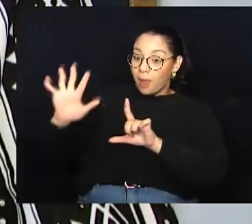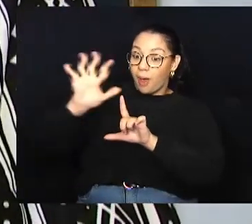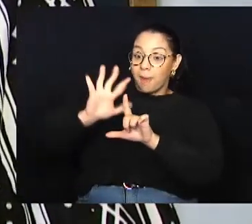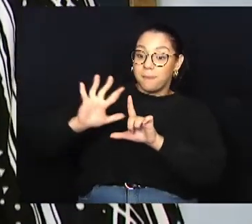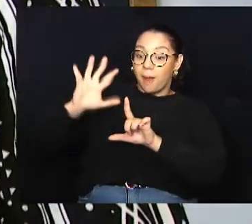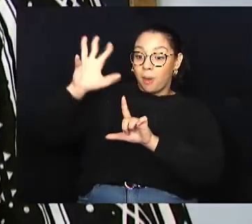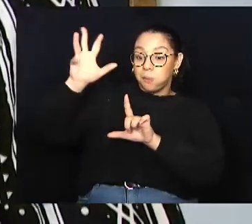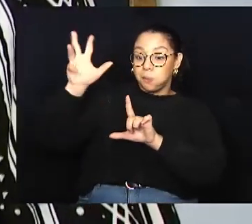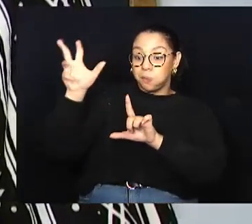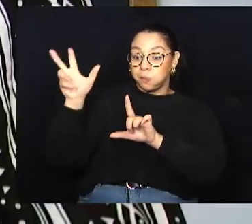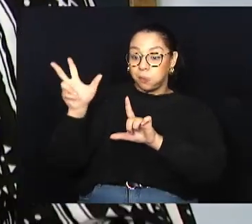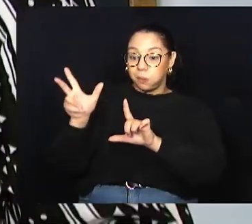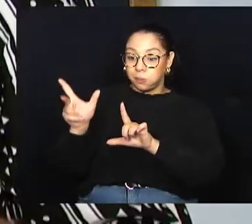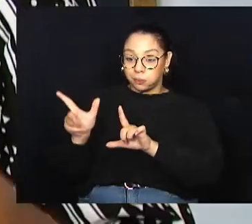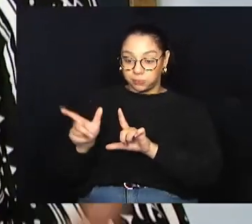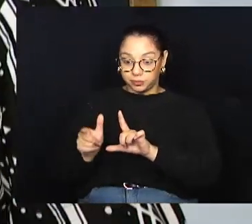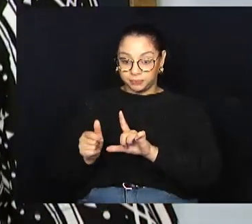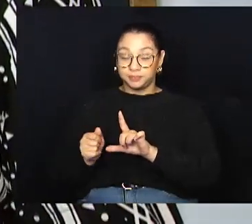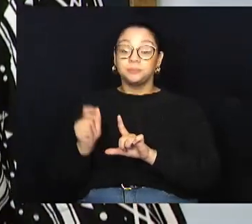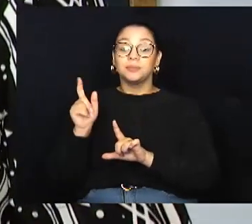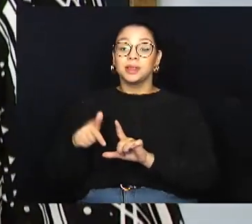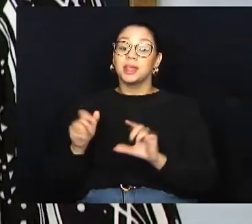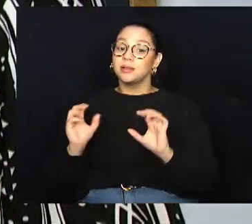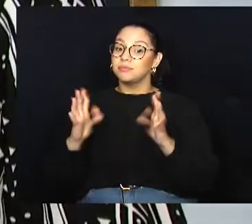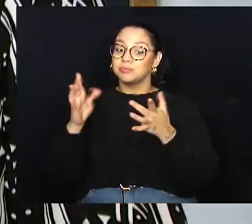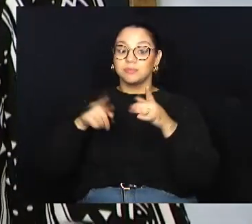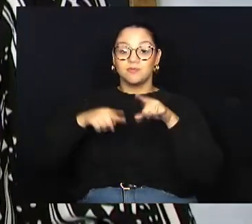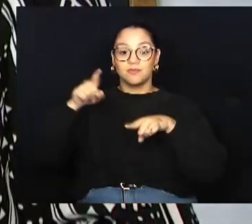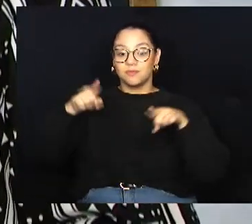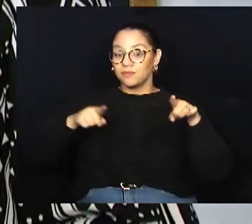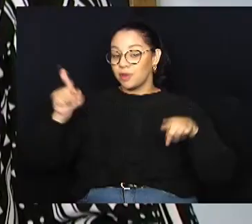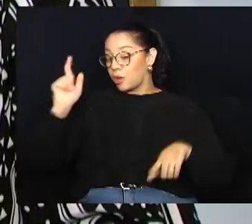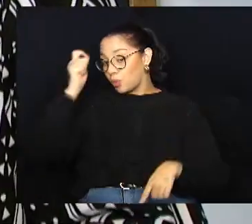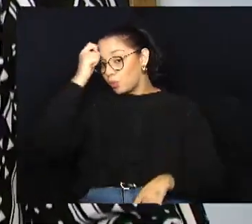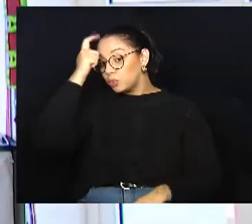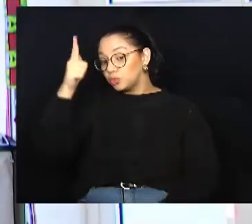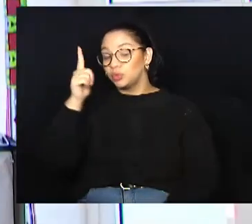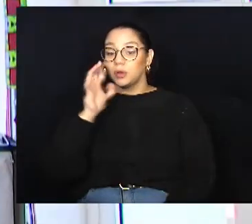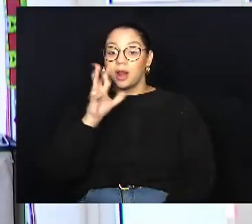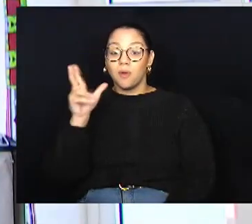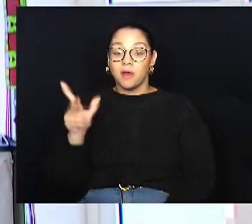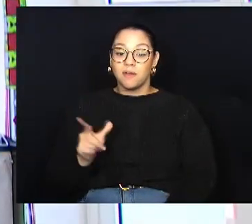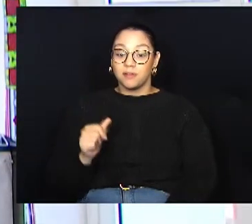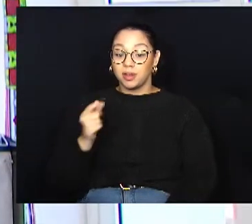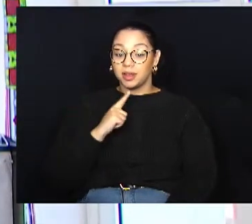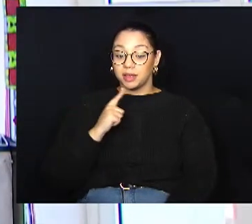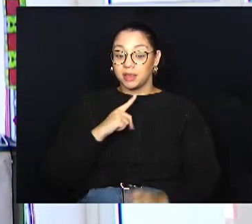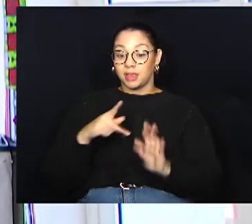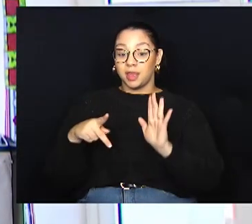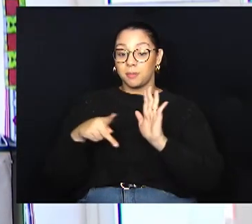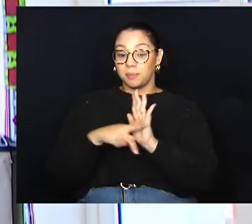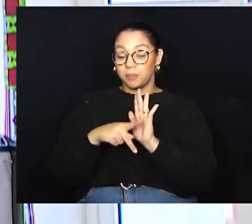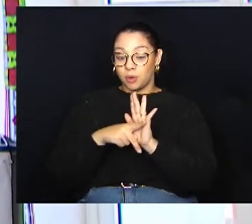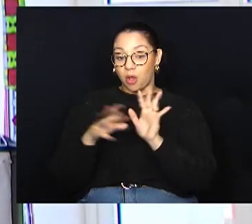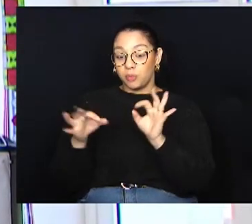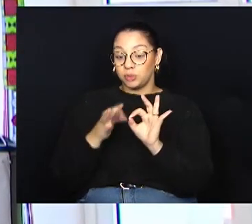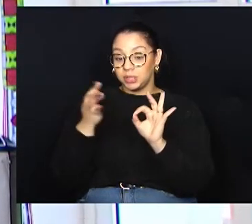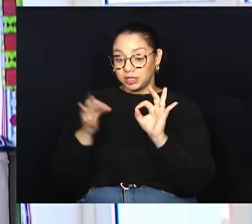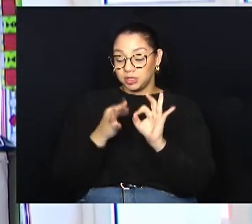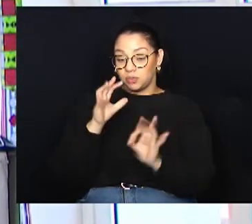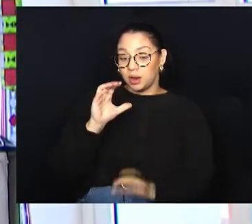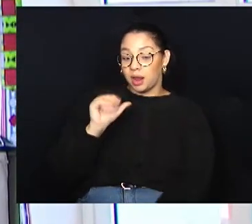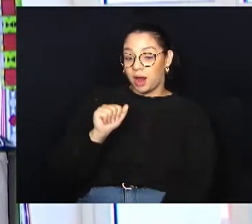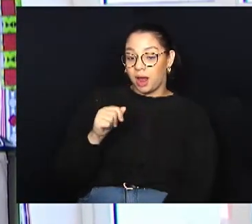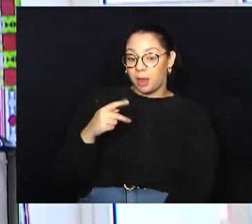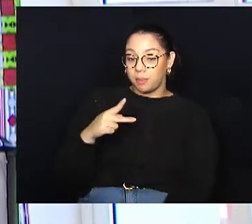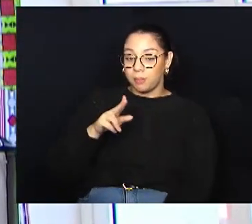de entrada, que celebra a diversidade cultural africana, feito em tecidos de capulana, que é um tecido de roupa